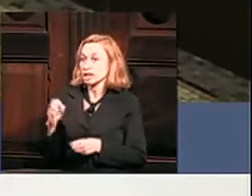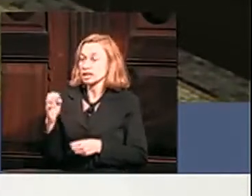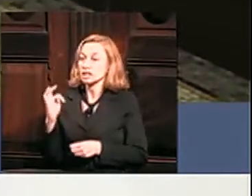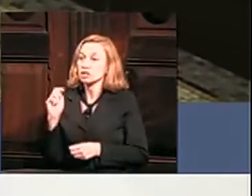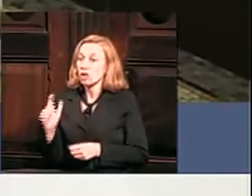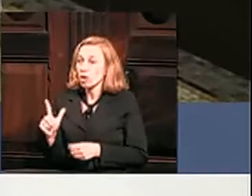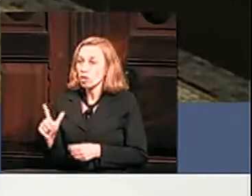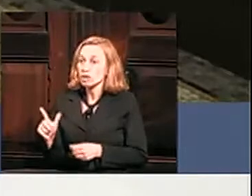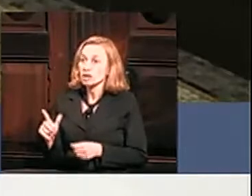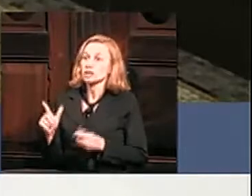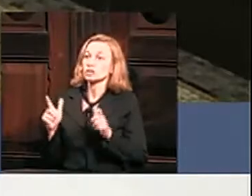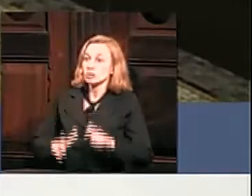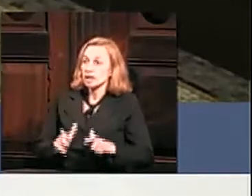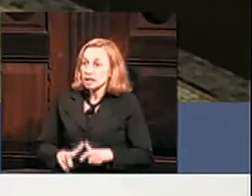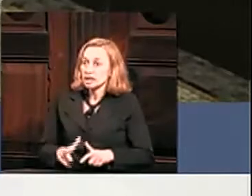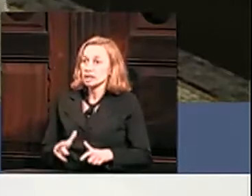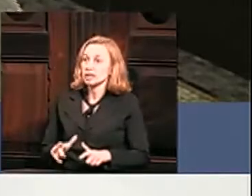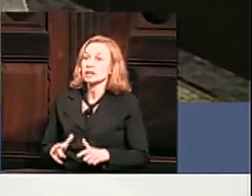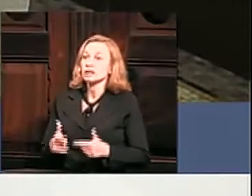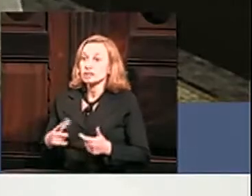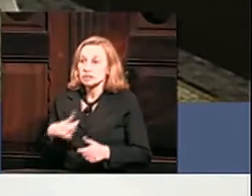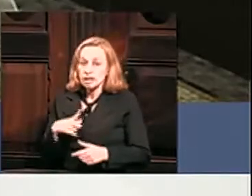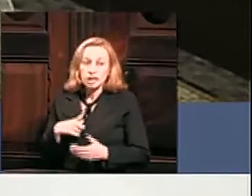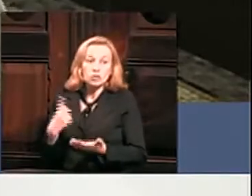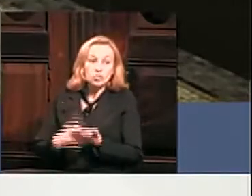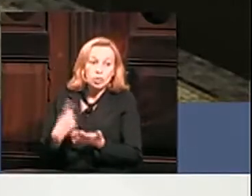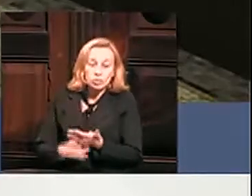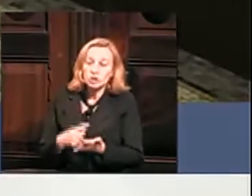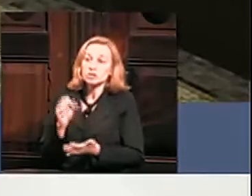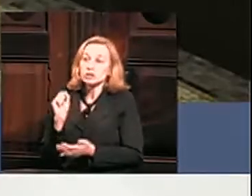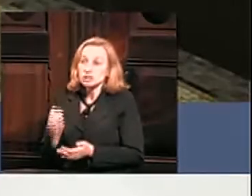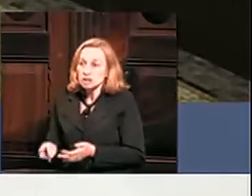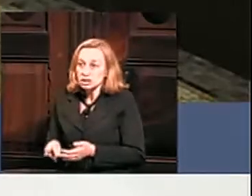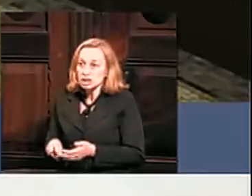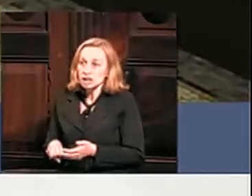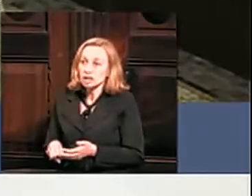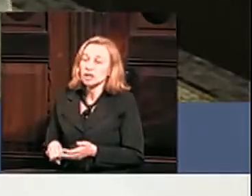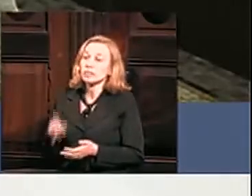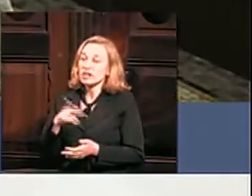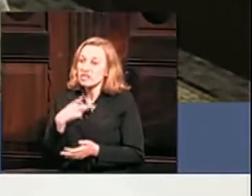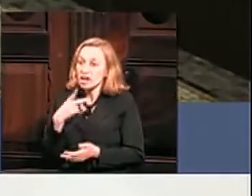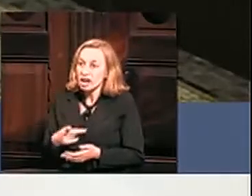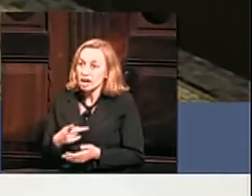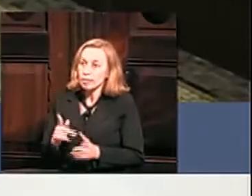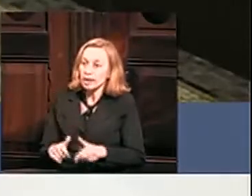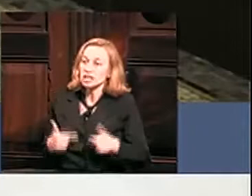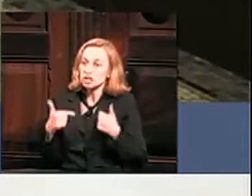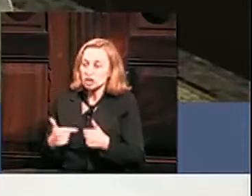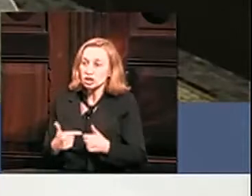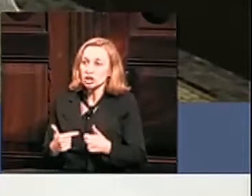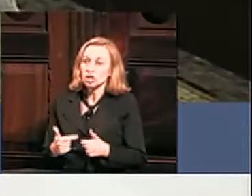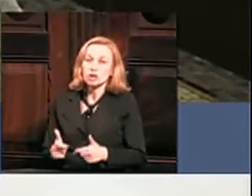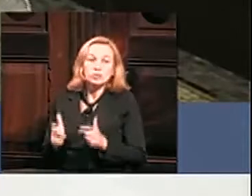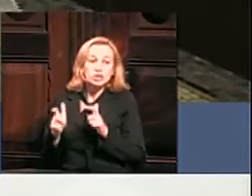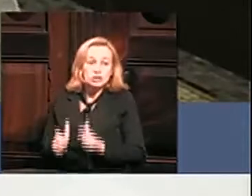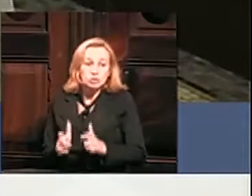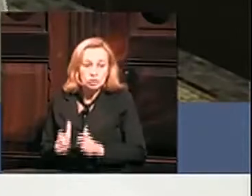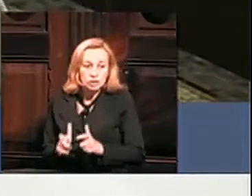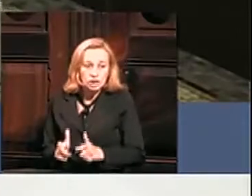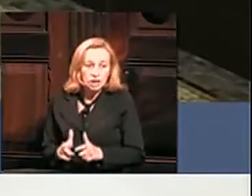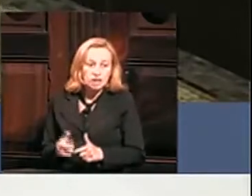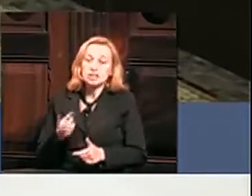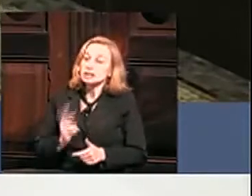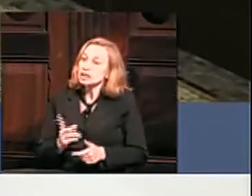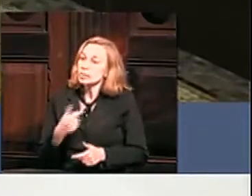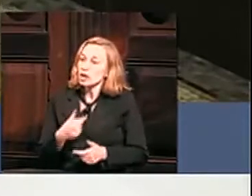Então essa casa aqui tem que ter uma comissão, sim, uma comissão especial para botar o dedo na ferida. Porque eu aqui nessa casa, deputado Jânio Mendes, sempre